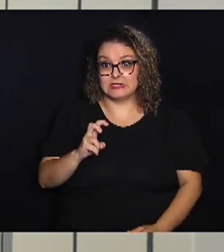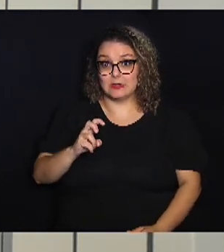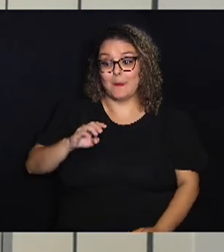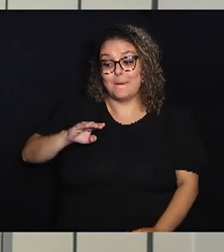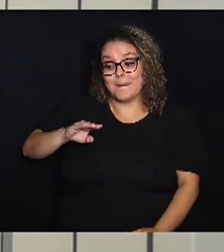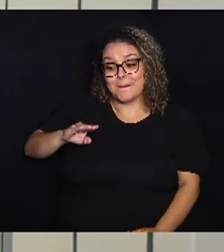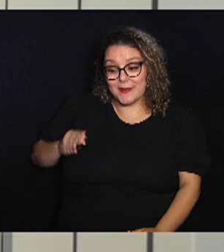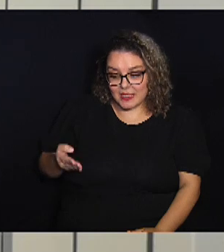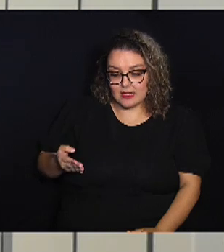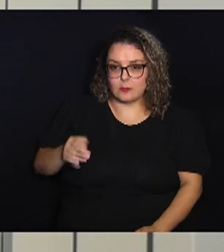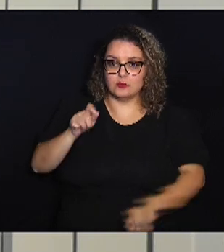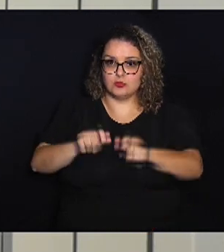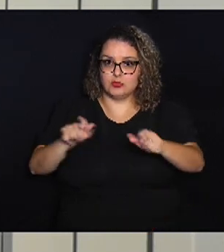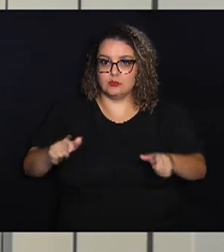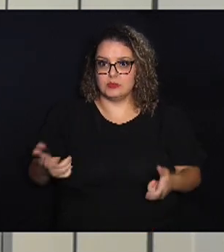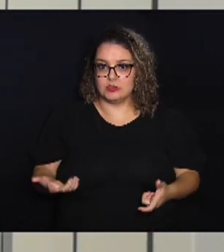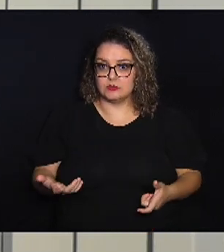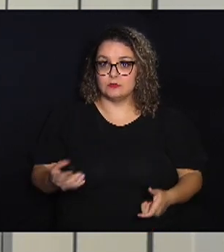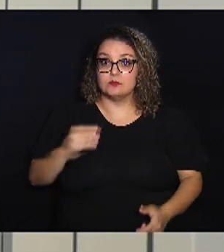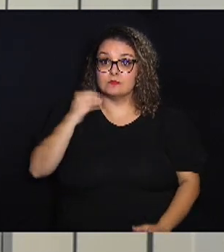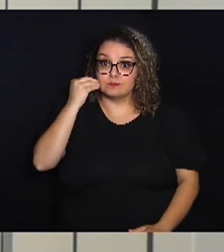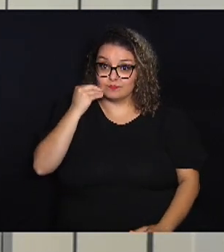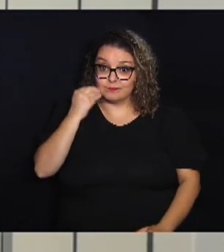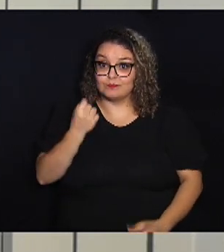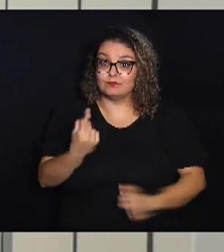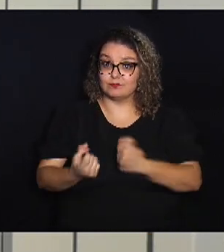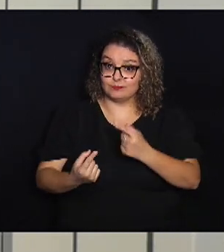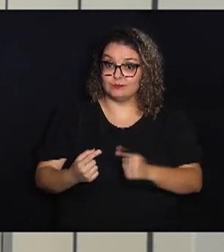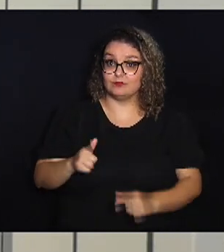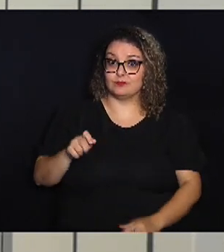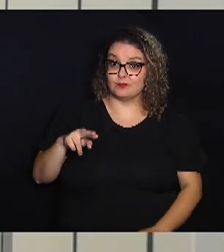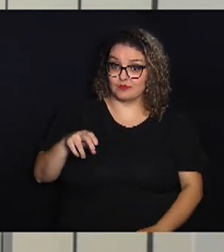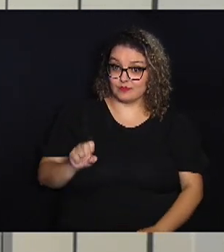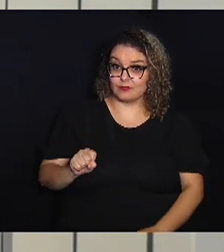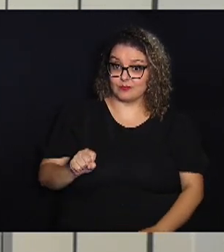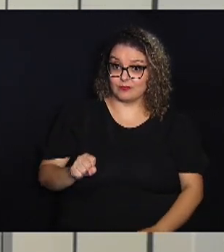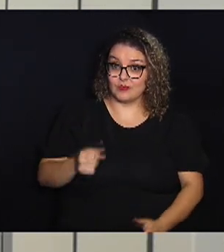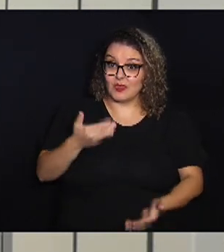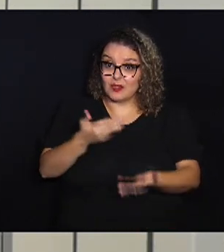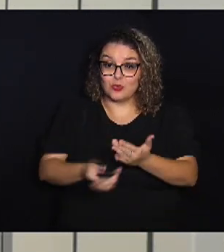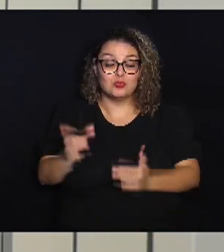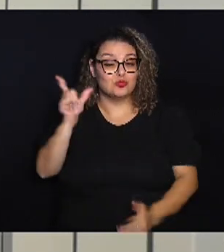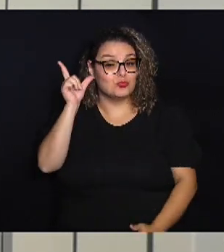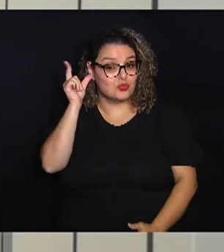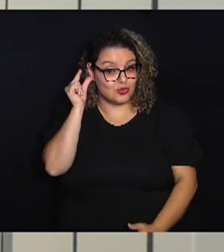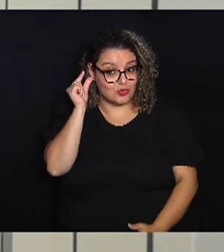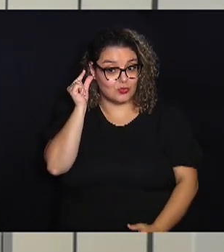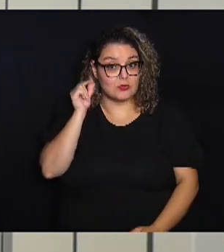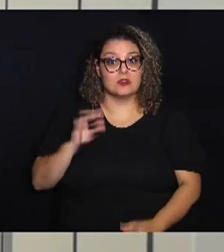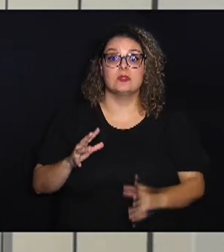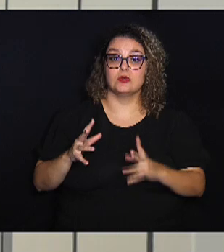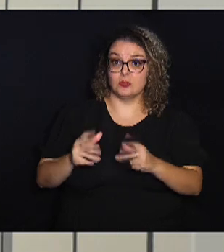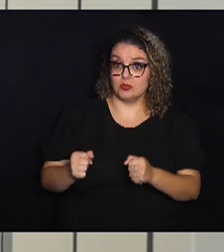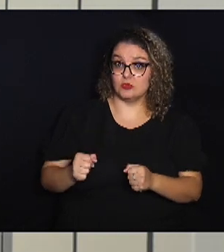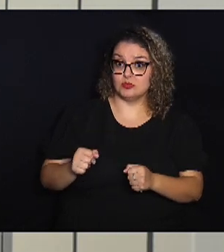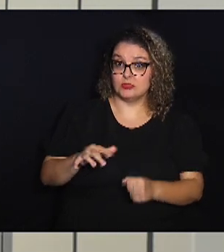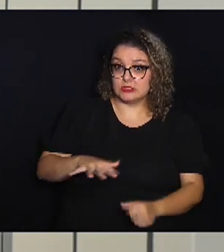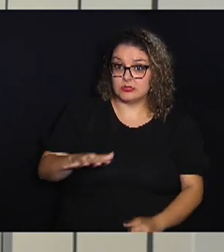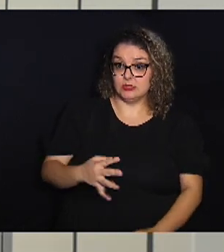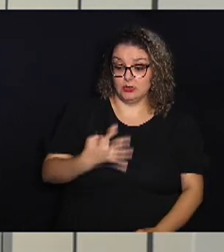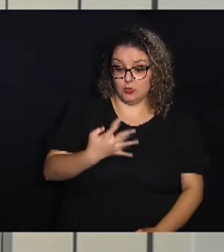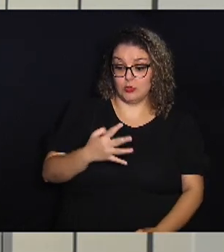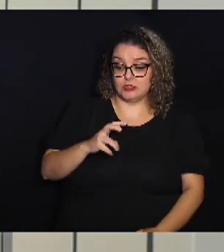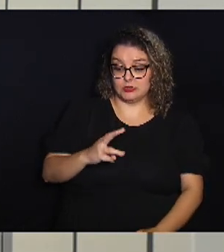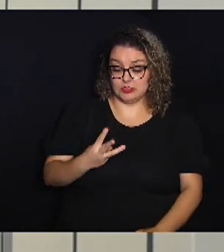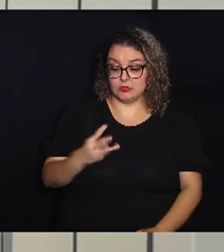bilhão de pessoas experimentam algum grau de perda auditiva. Destes, estima-se que